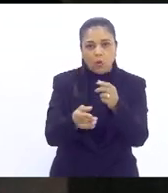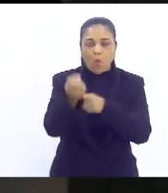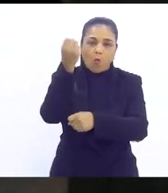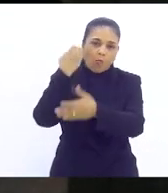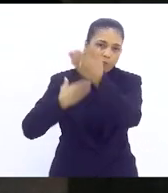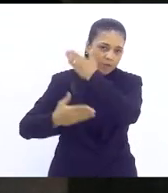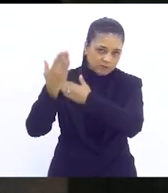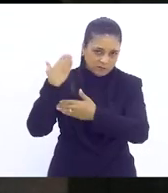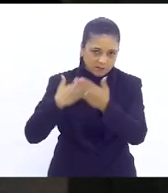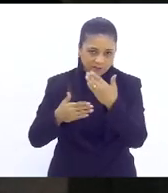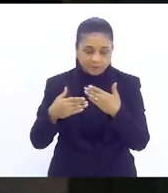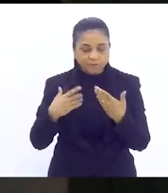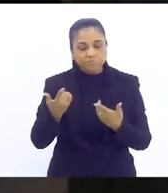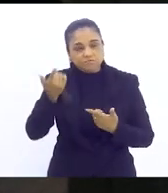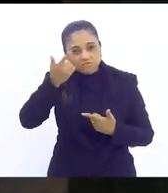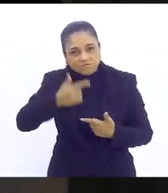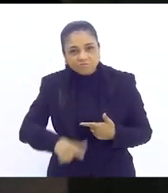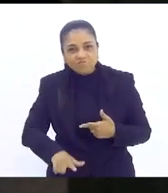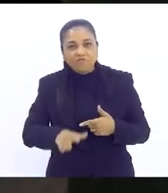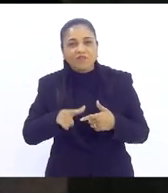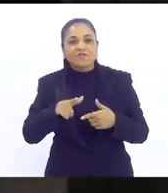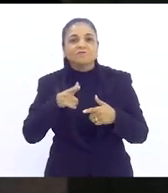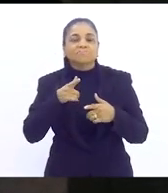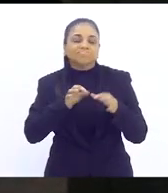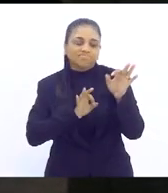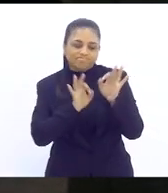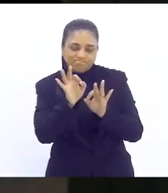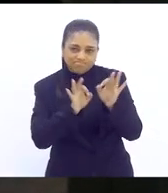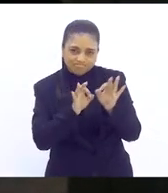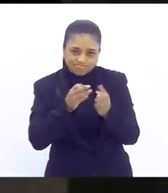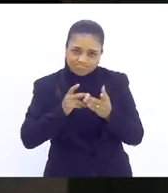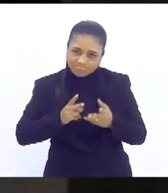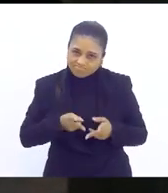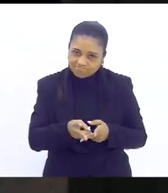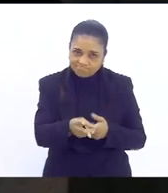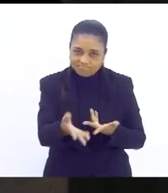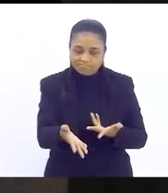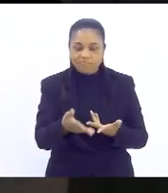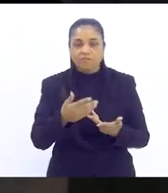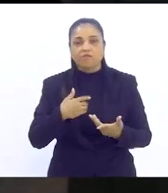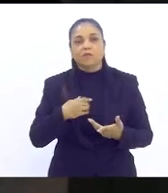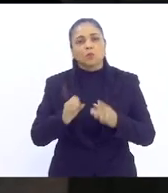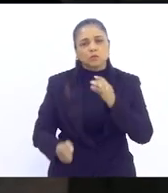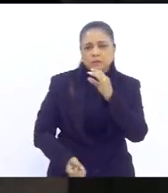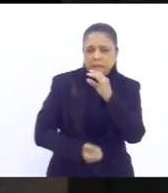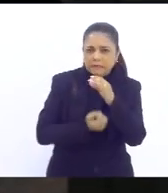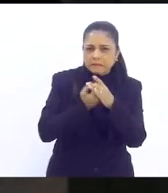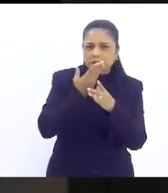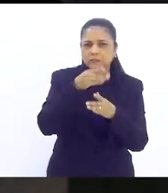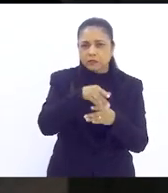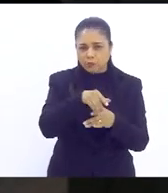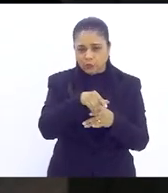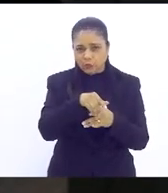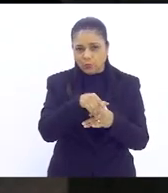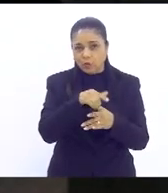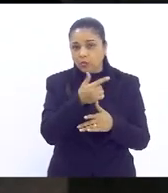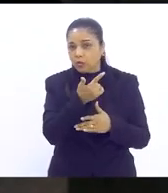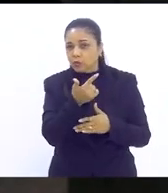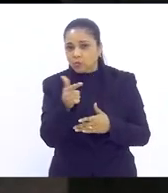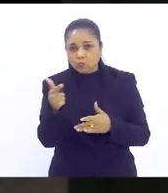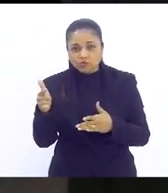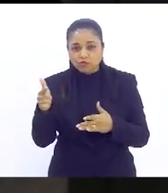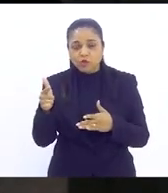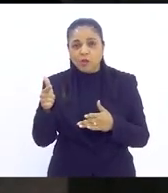de novo a gente faça o que se pretendeu quando foi criado por não ter dotação